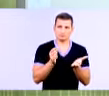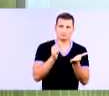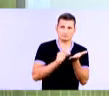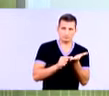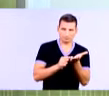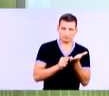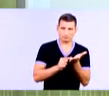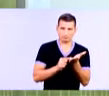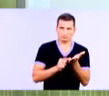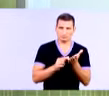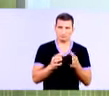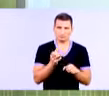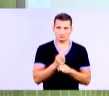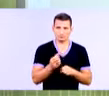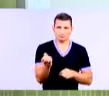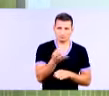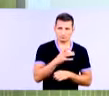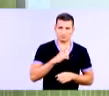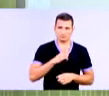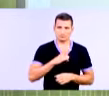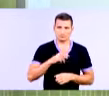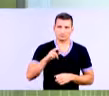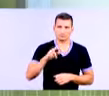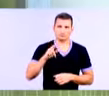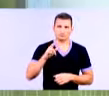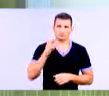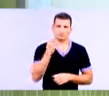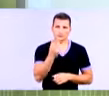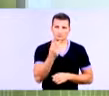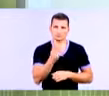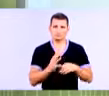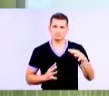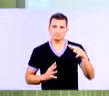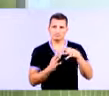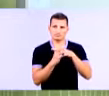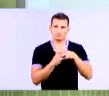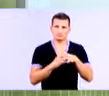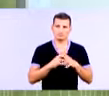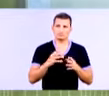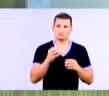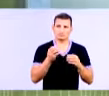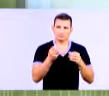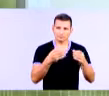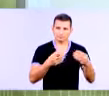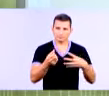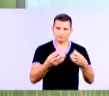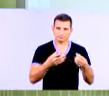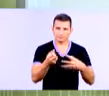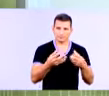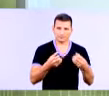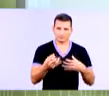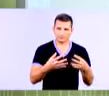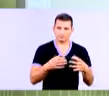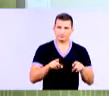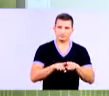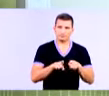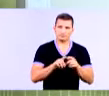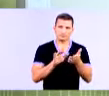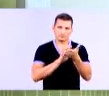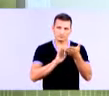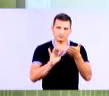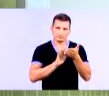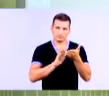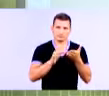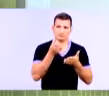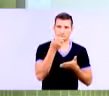novos têm 2 bilhões de lampadazinhas que ligam e desligam. Inclusive o lançamento do iPhone 6,